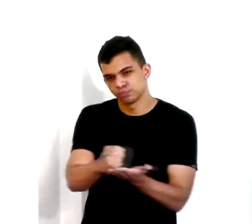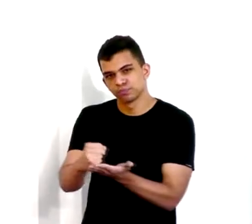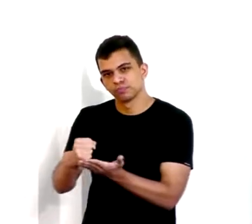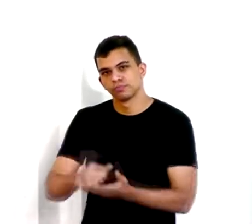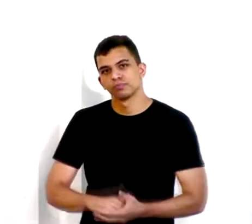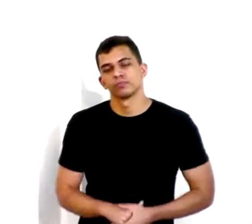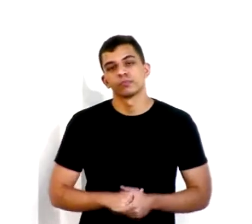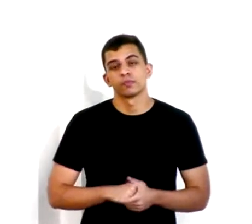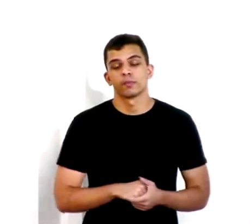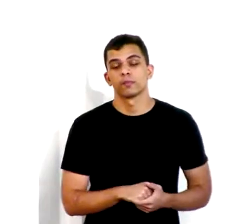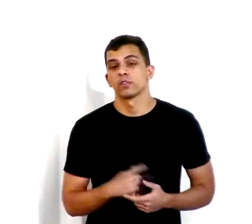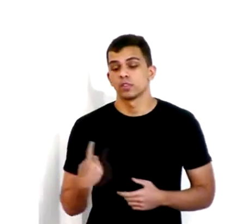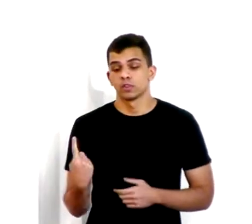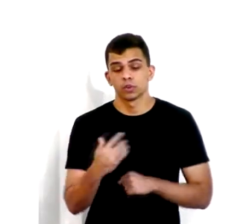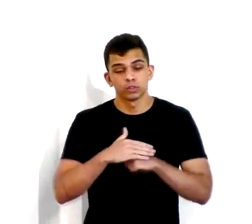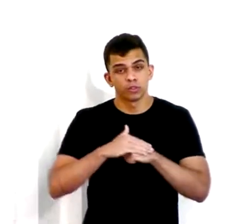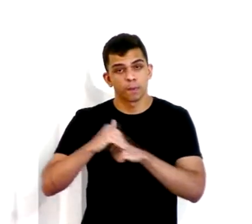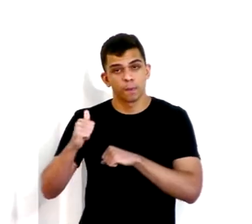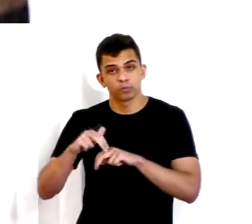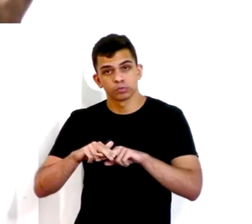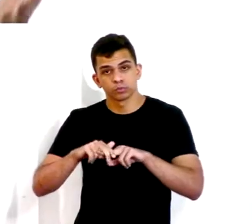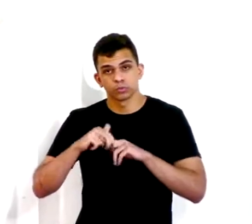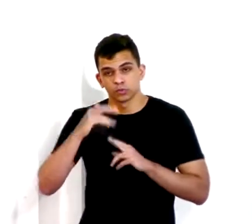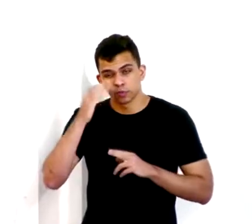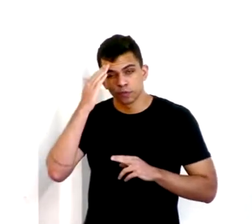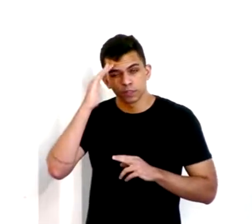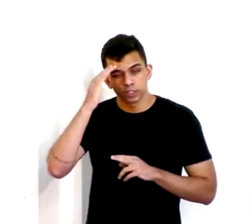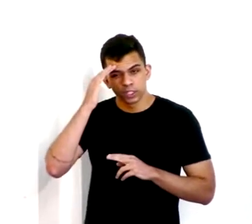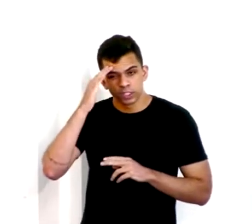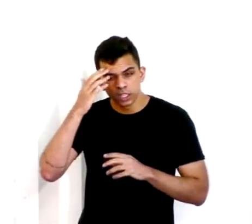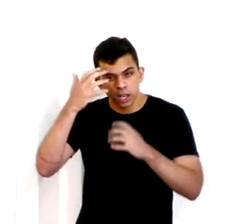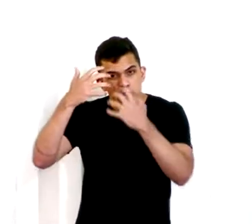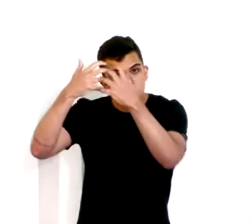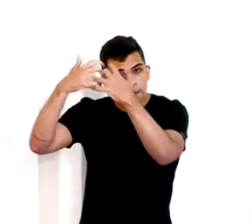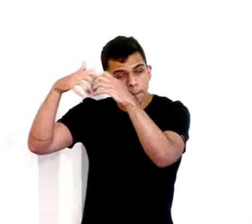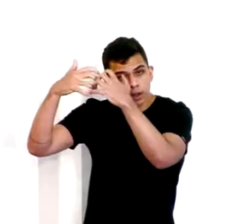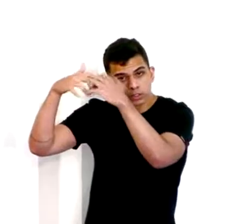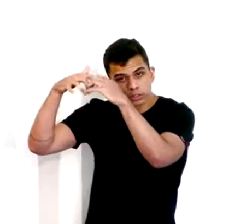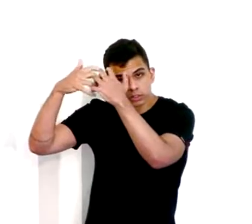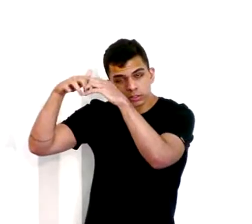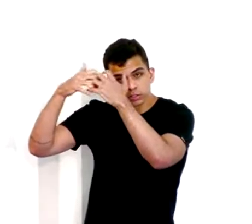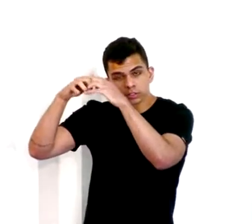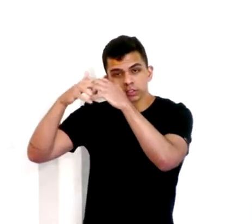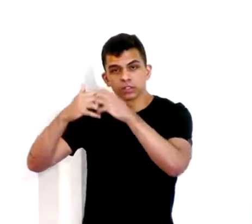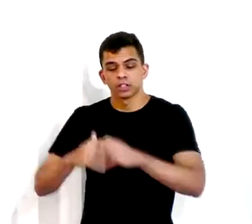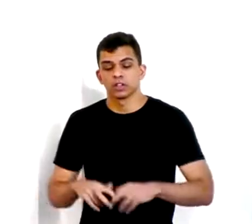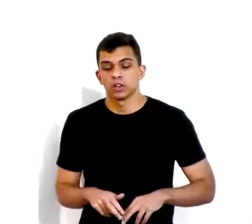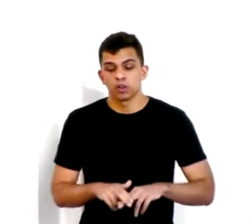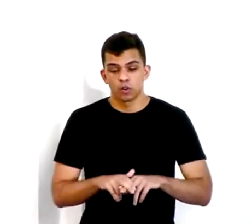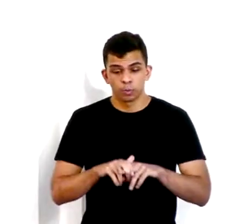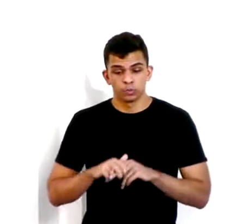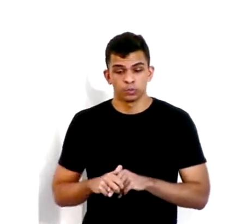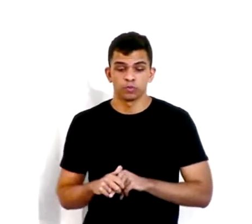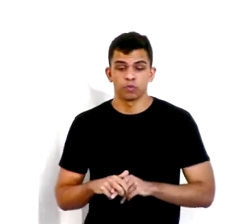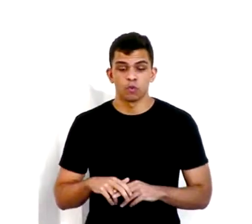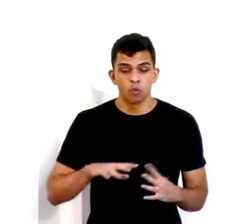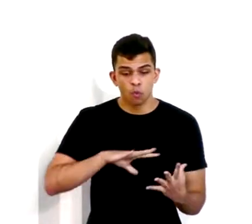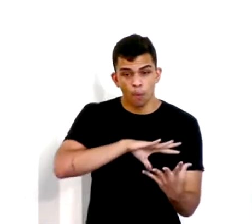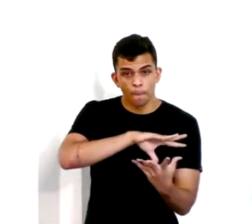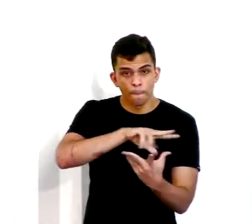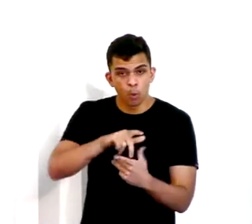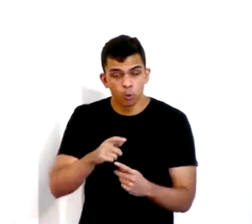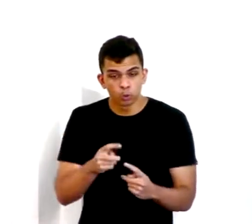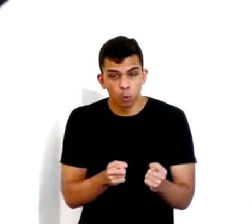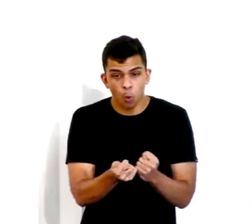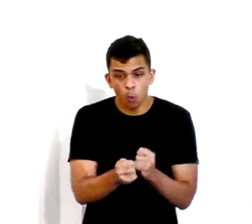Fomos chamados para empreender, para usar a nossa intelectualidade, para dominar o mundo,